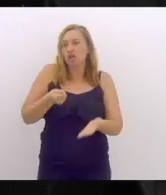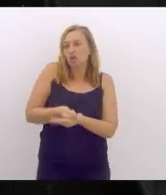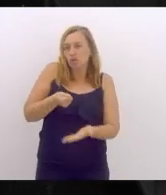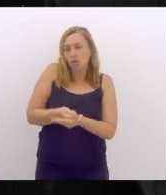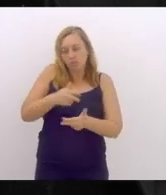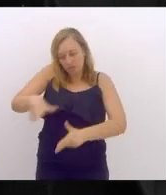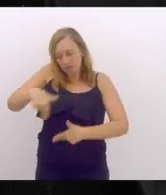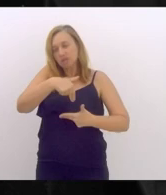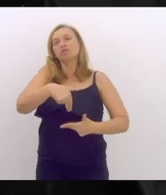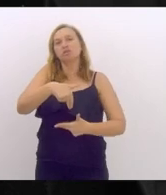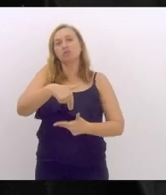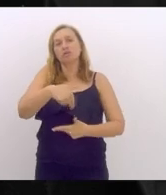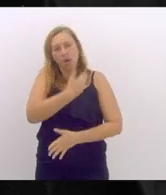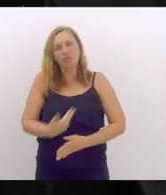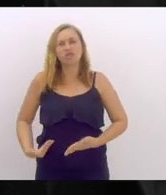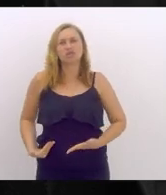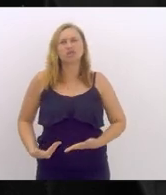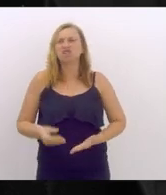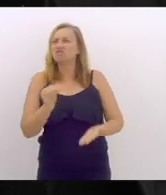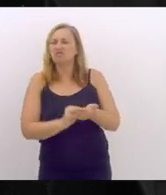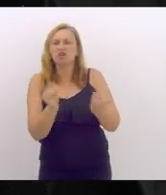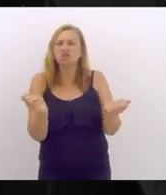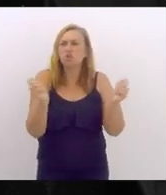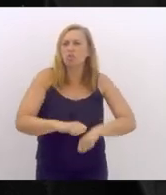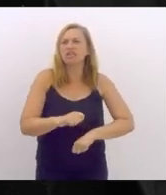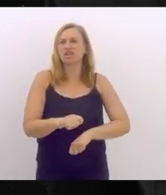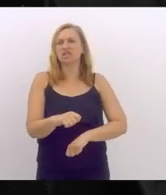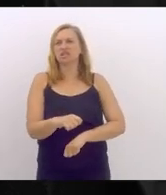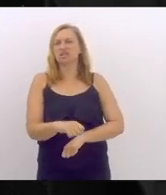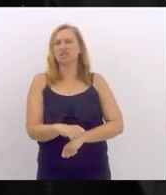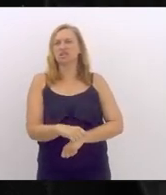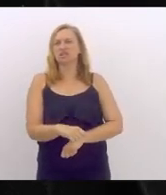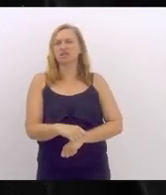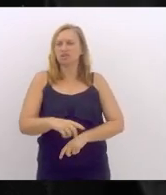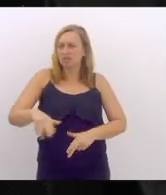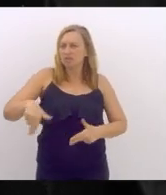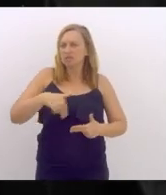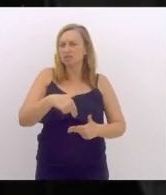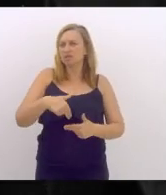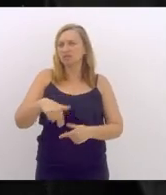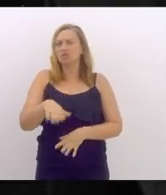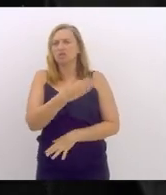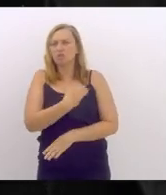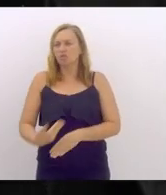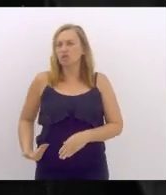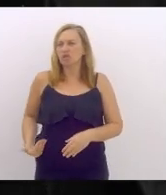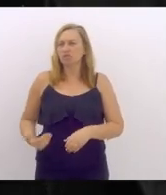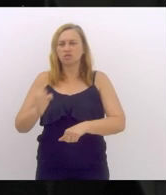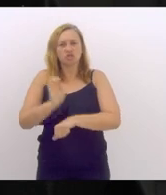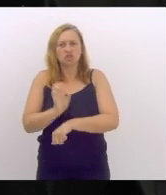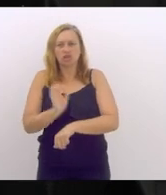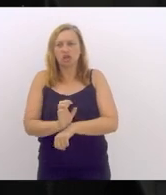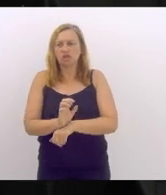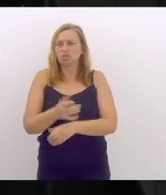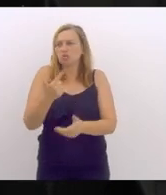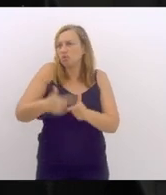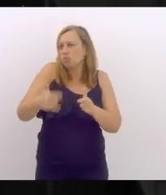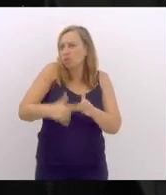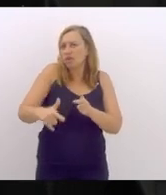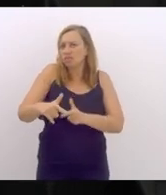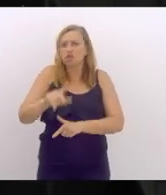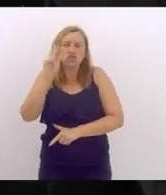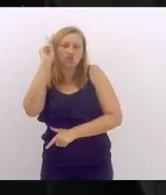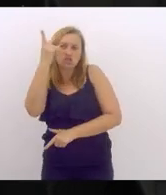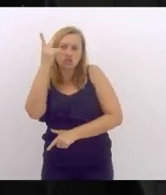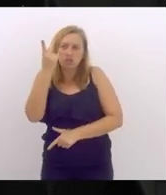Tribuna da alerj é esse Governador incompetente fanfarrão que assumiu o governo do estado por um acidente histórico apresente ao povo